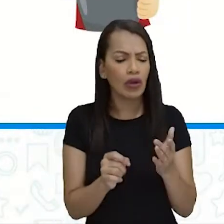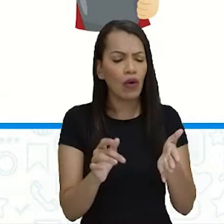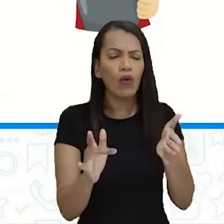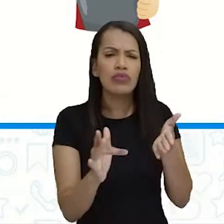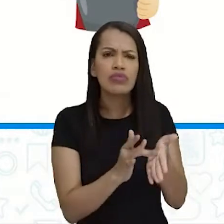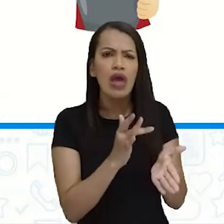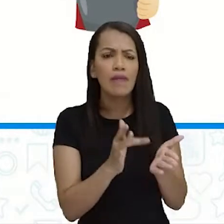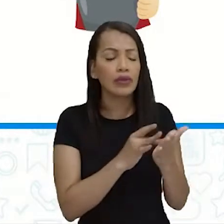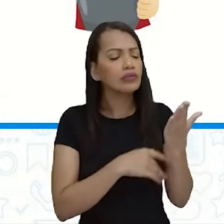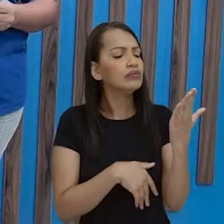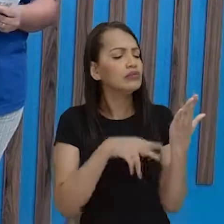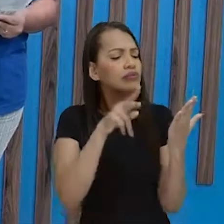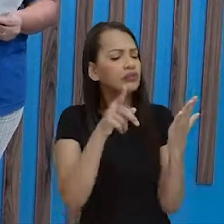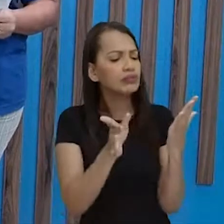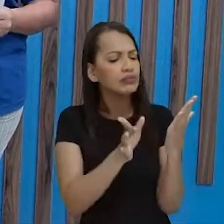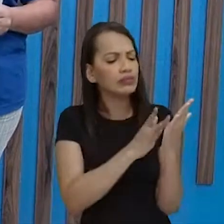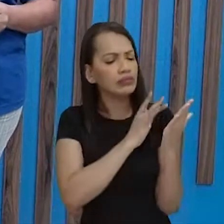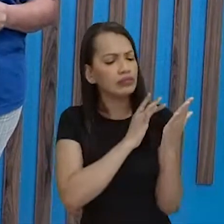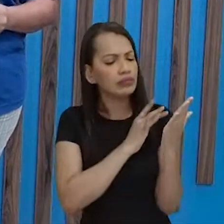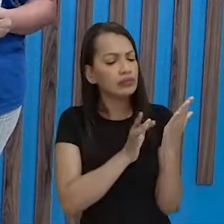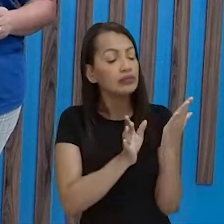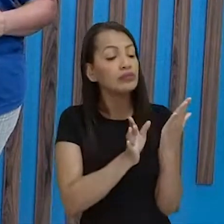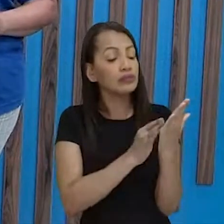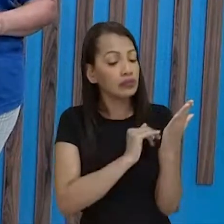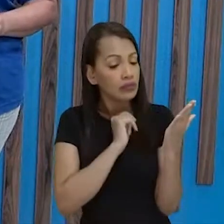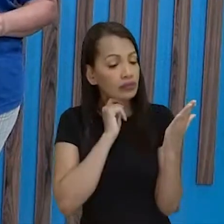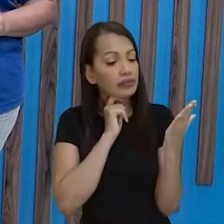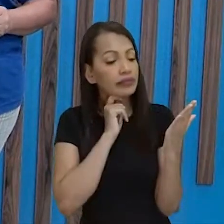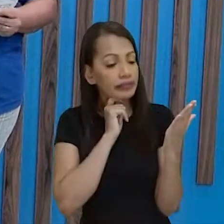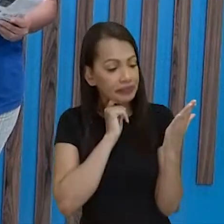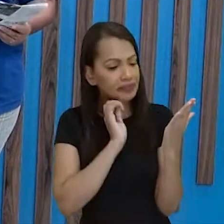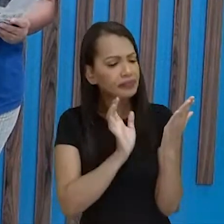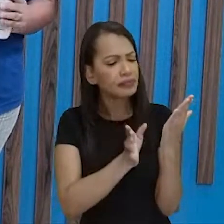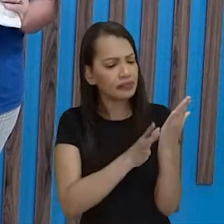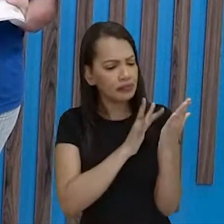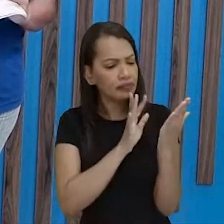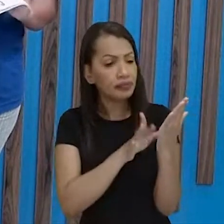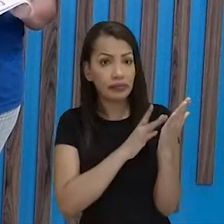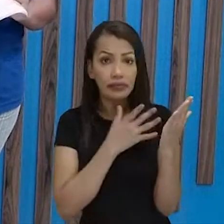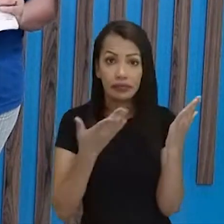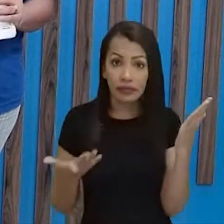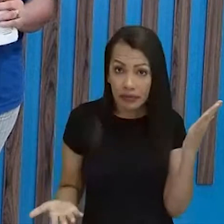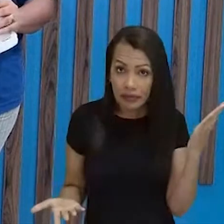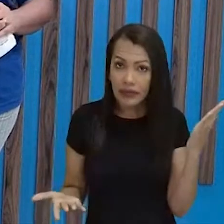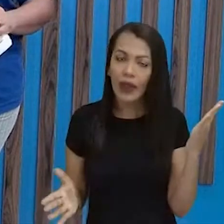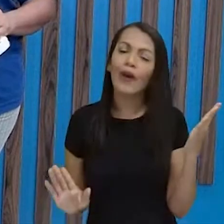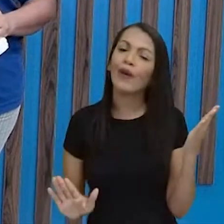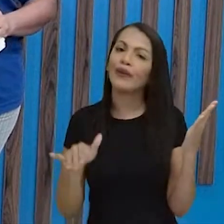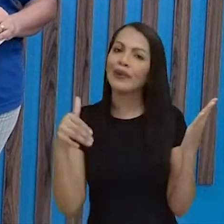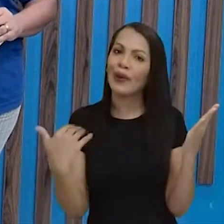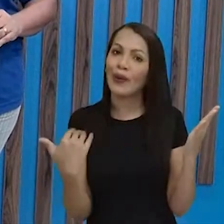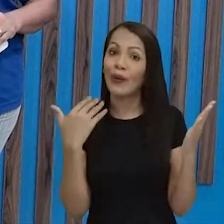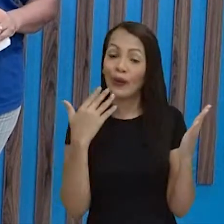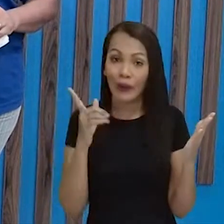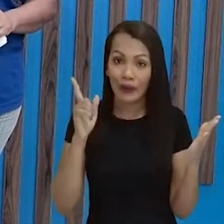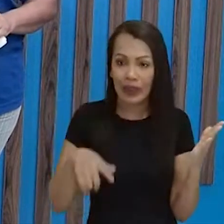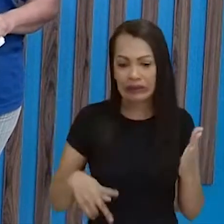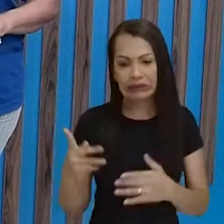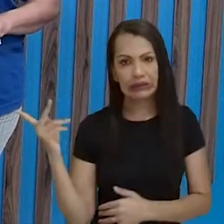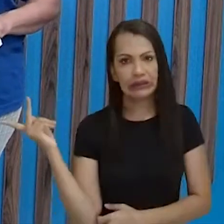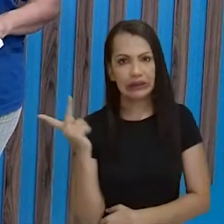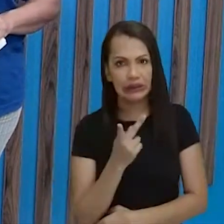tablet e a notícia está passando aí na tela do celular. Então, tudo isso